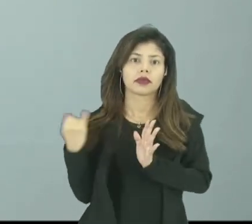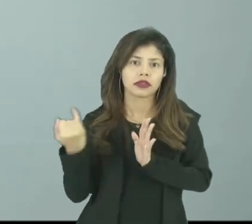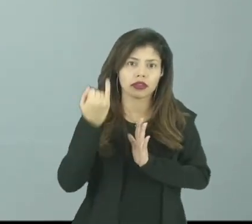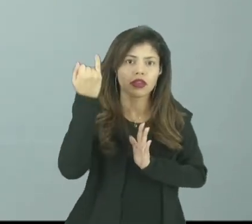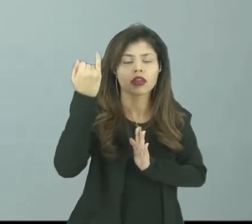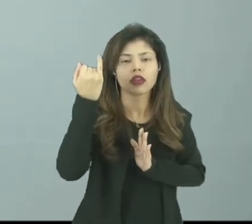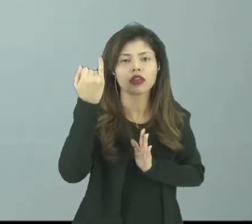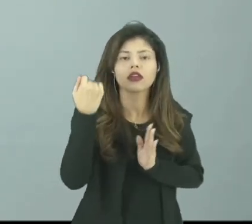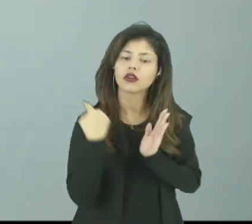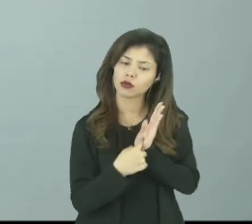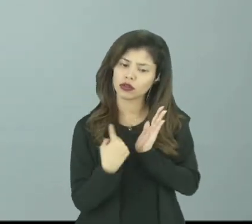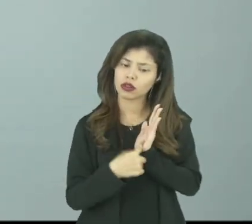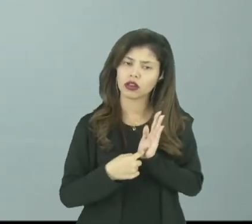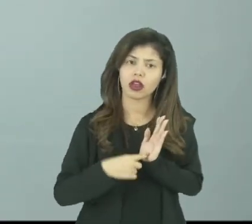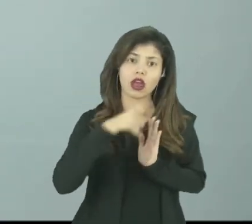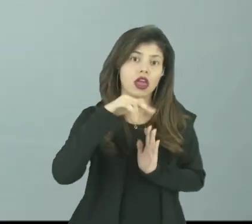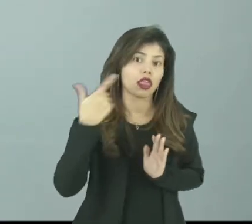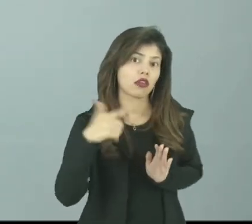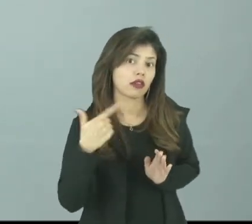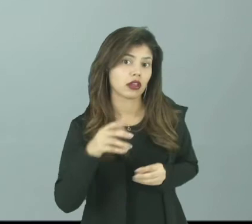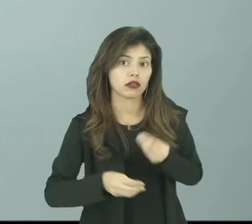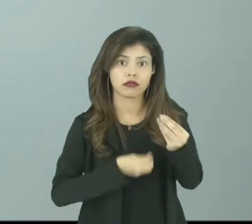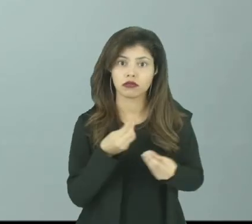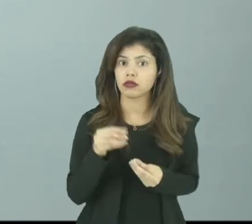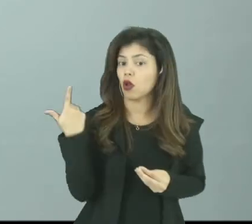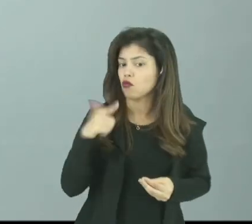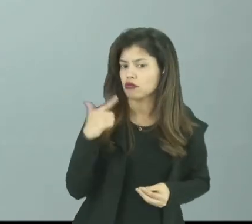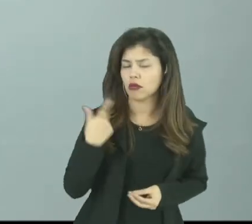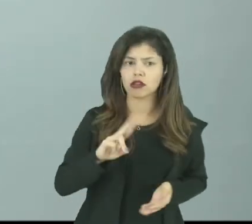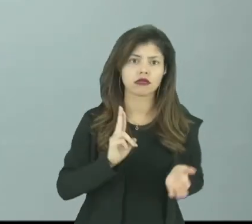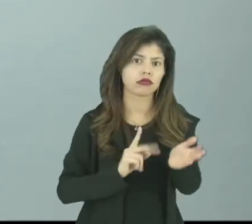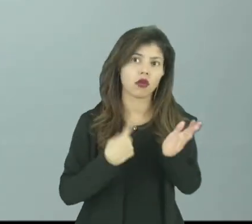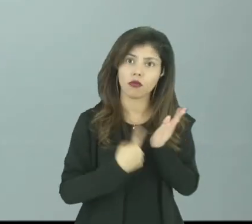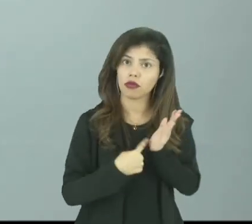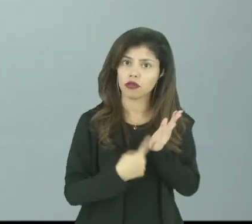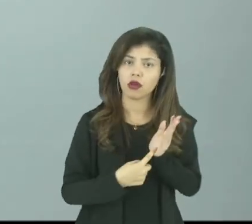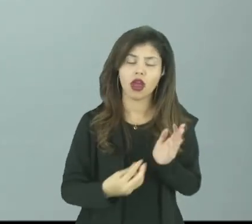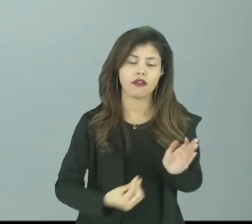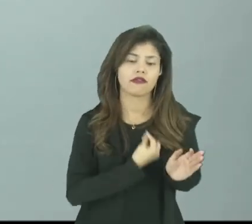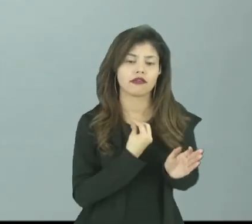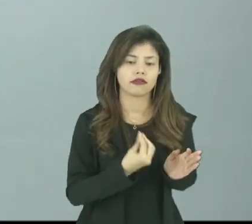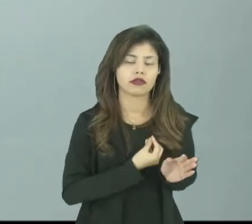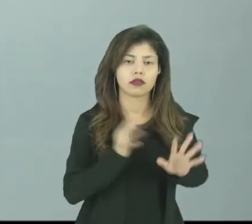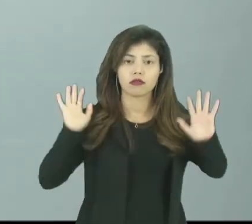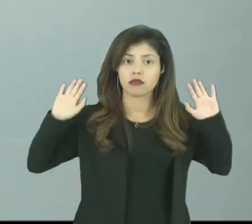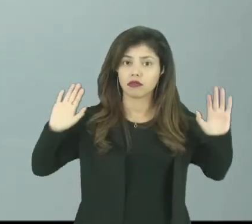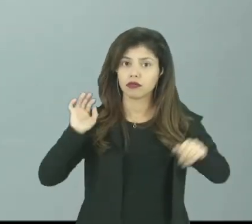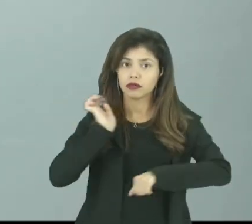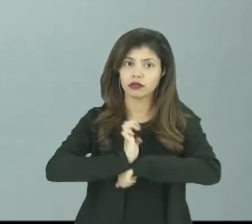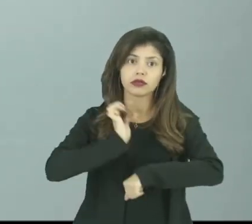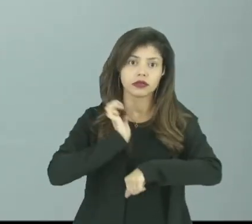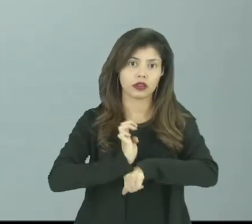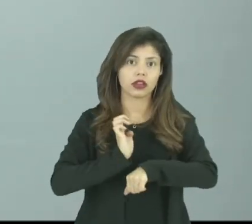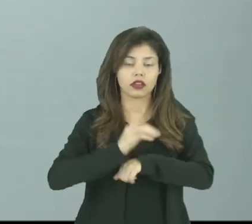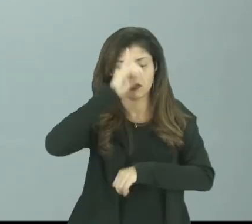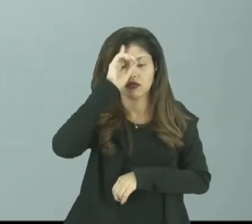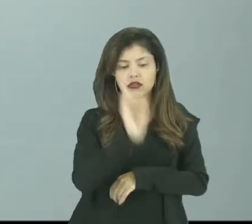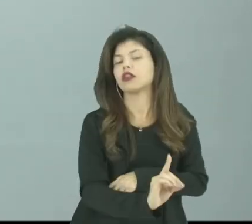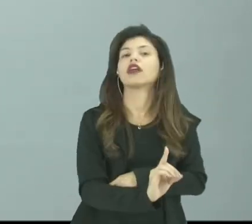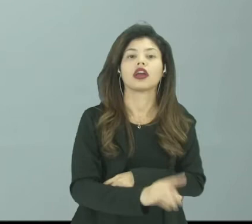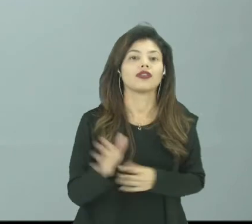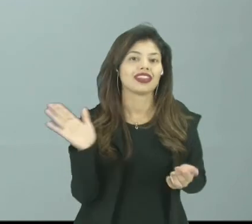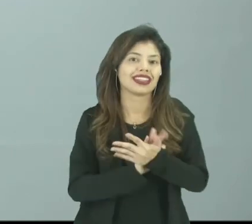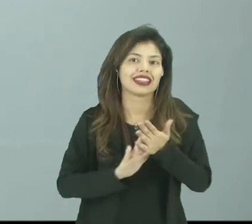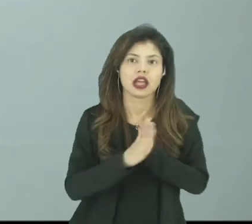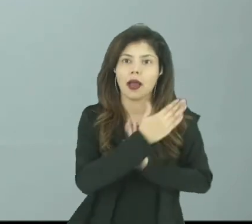há negociação, é inalienável, ou seja, não há negócio. A vida, o Estado, inclusive o Estado não tem direito de tirar a